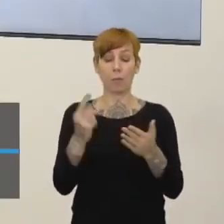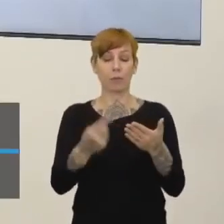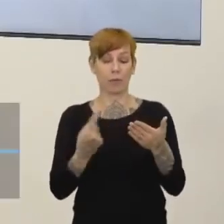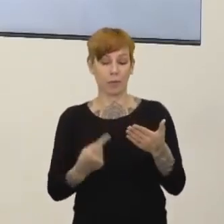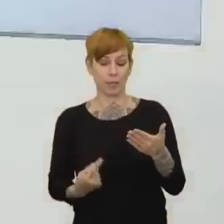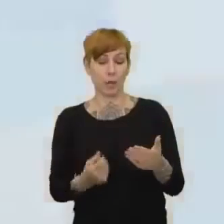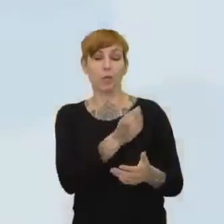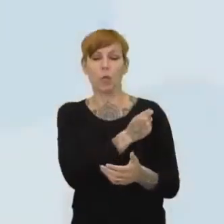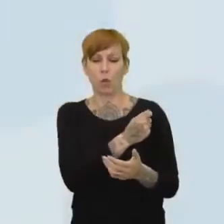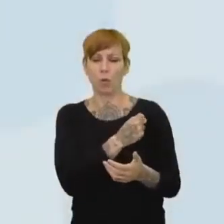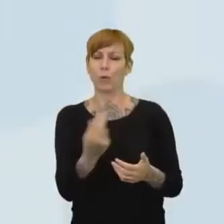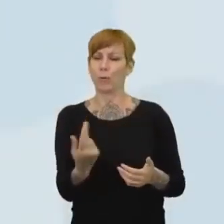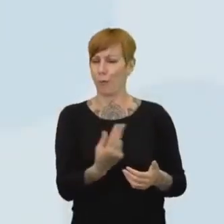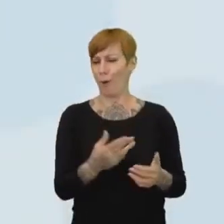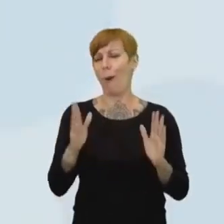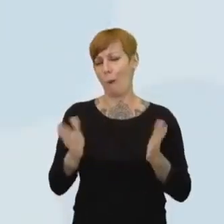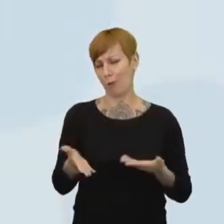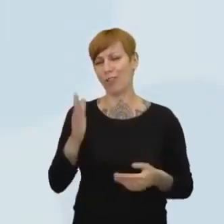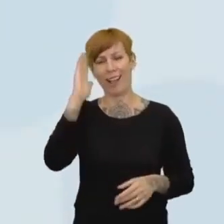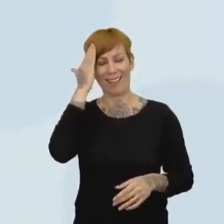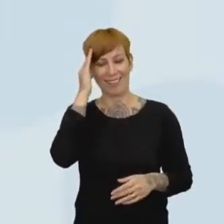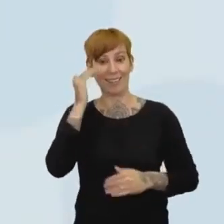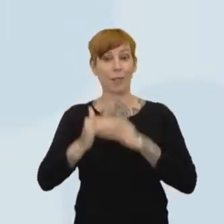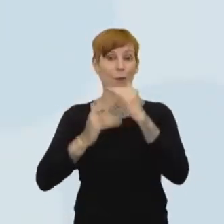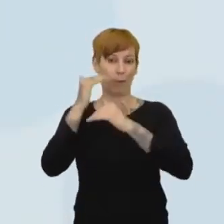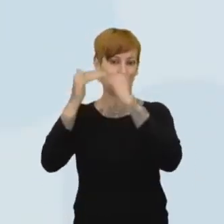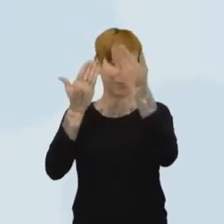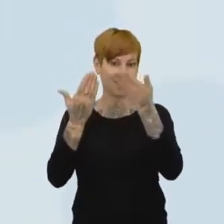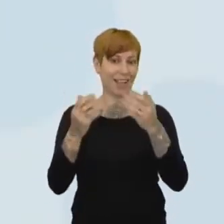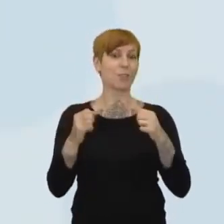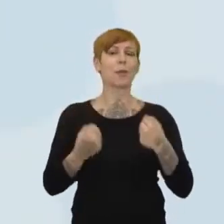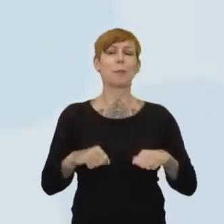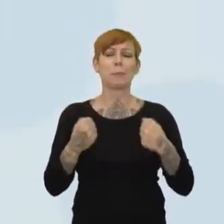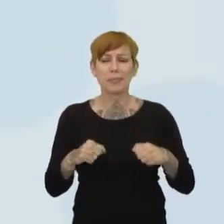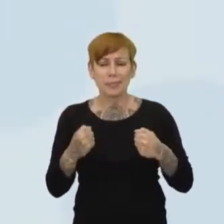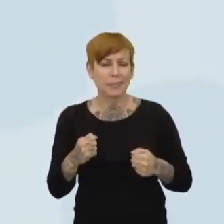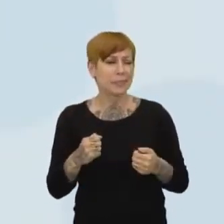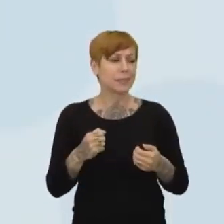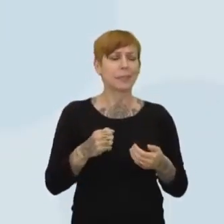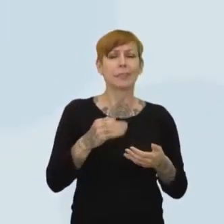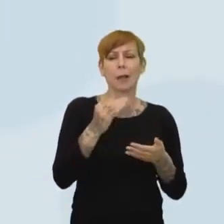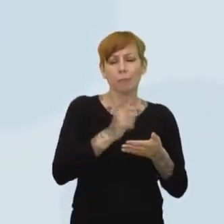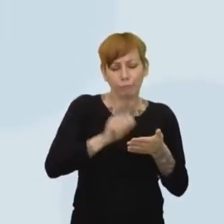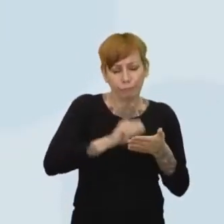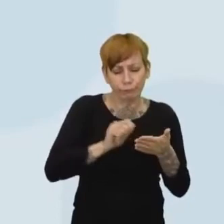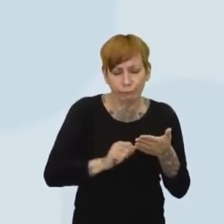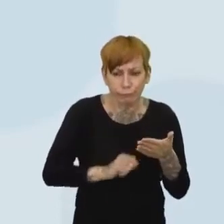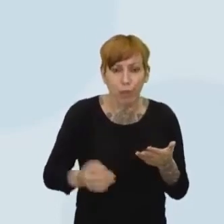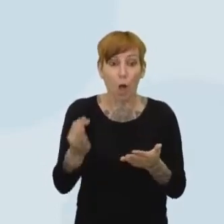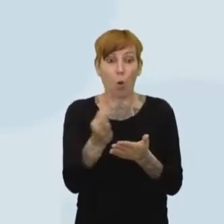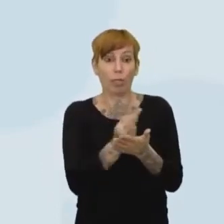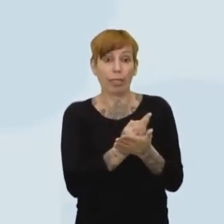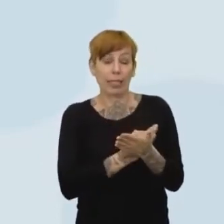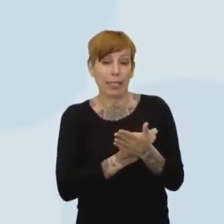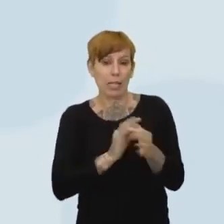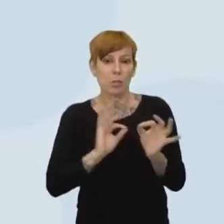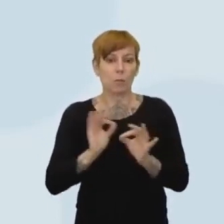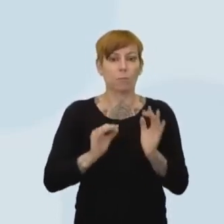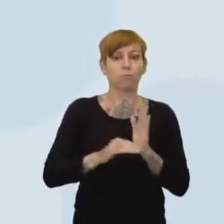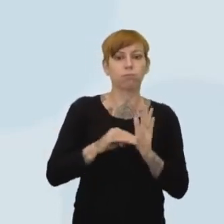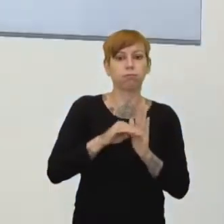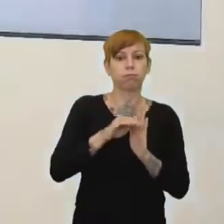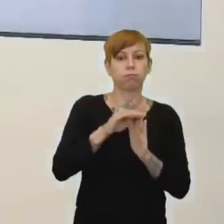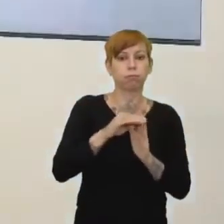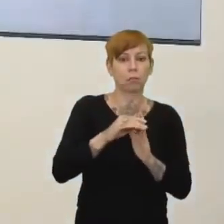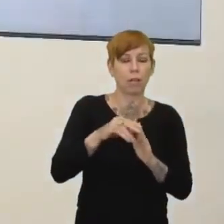E o que a gente fez hoje, a gente entendeu o processo, a necessidade de construção de textos esquemáticos como facilitadores interpretativos,